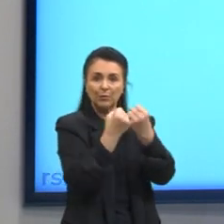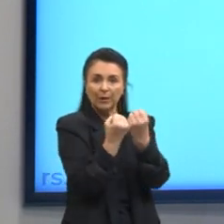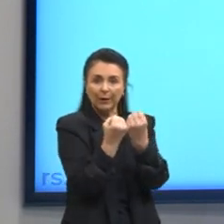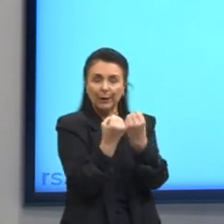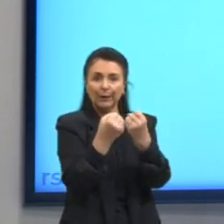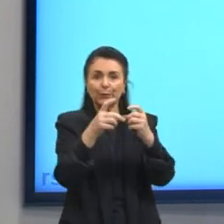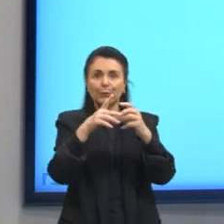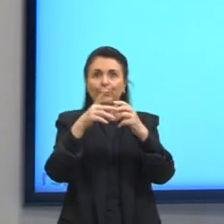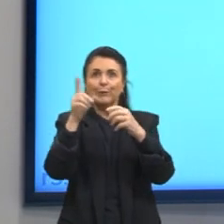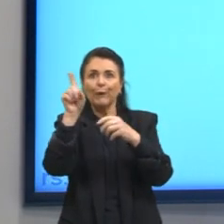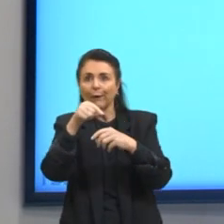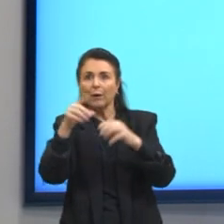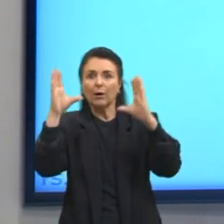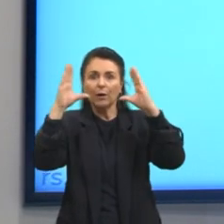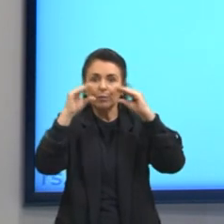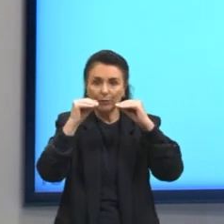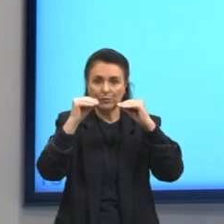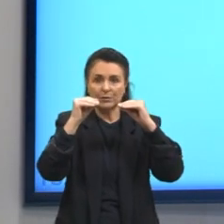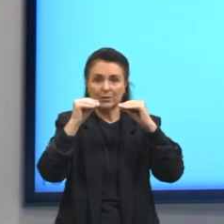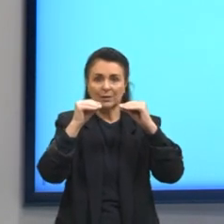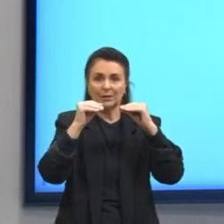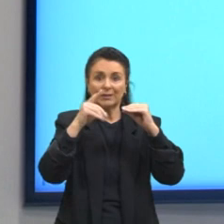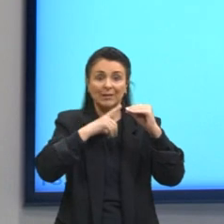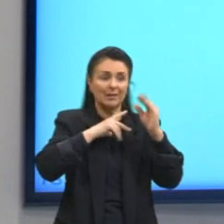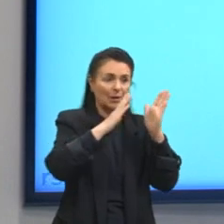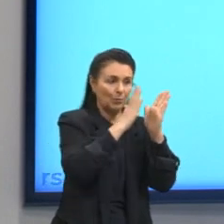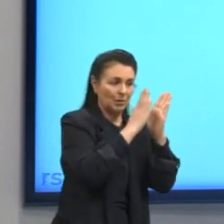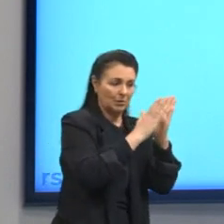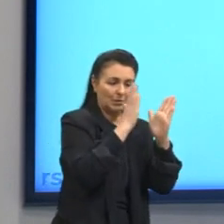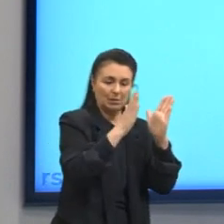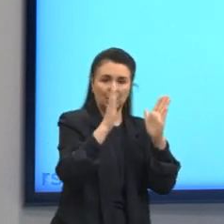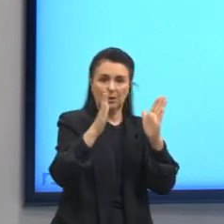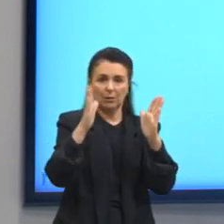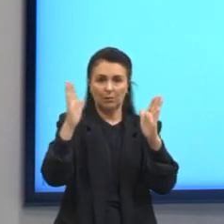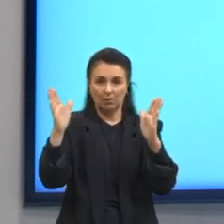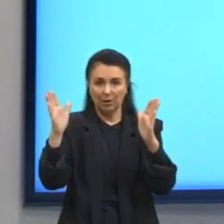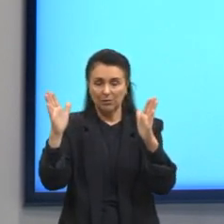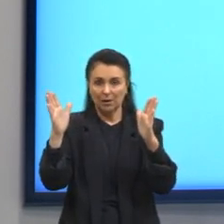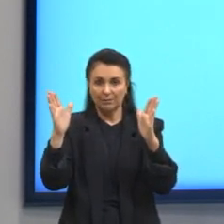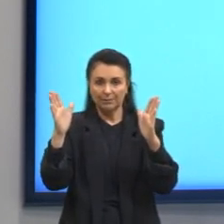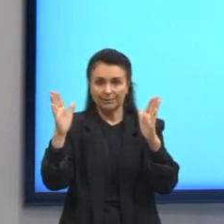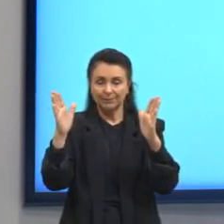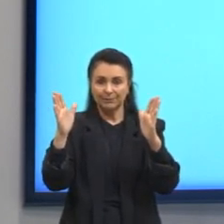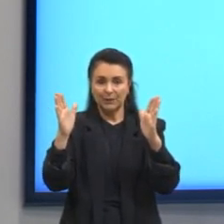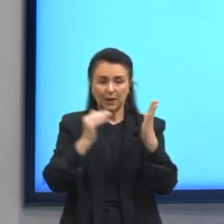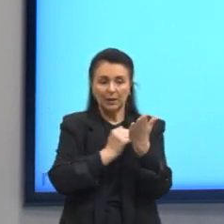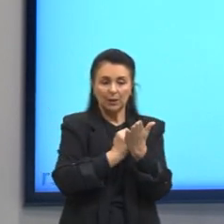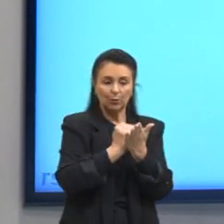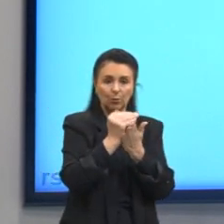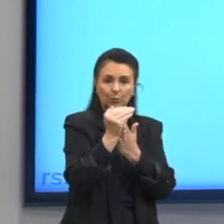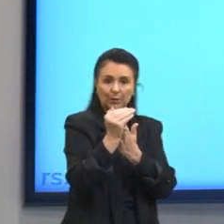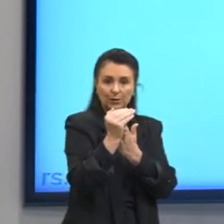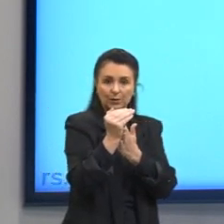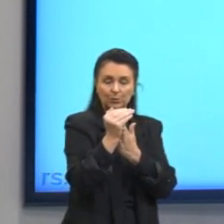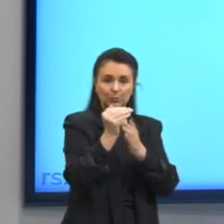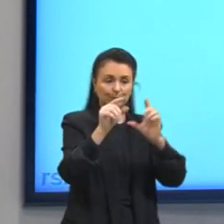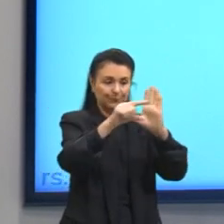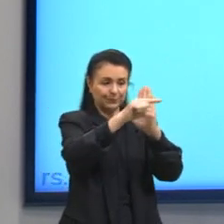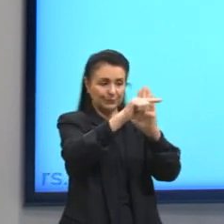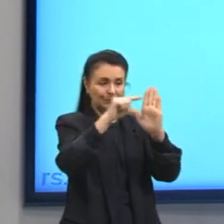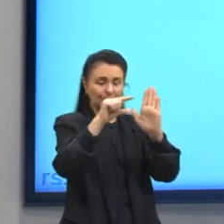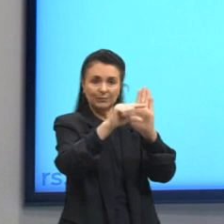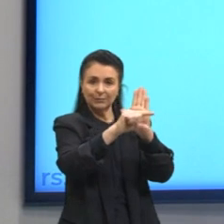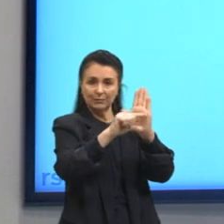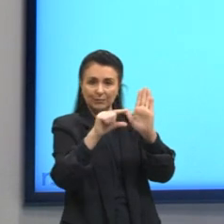repetição Cida aqui né das no início dos dos versos